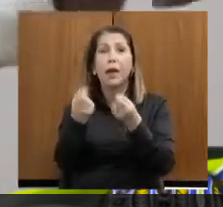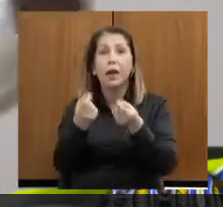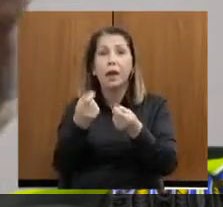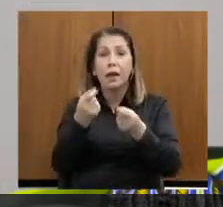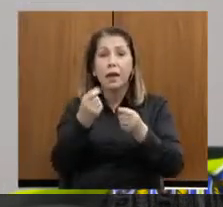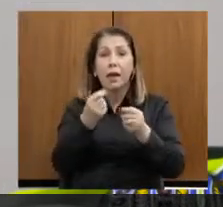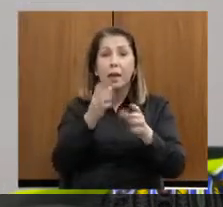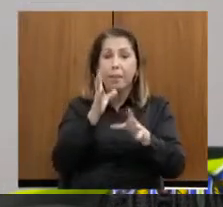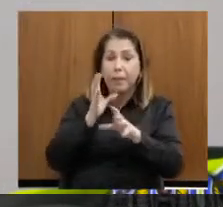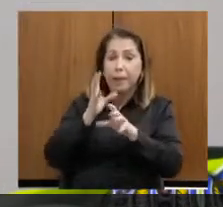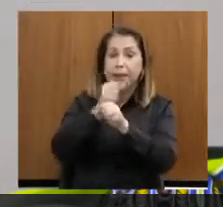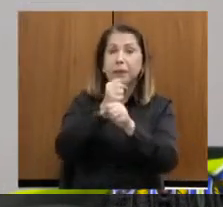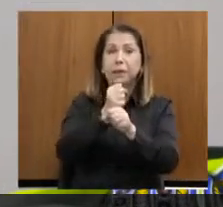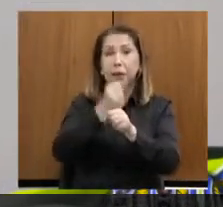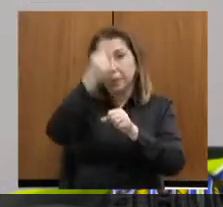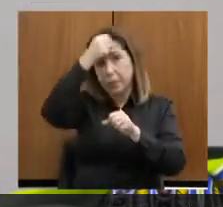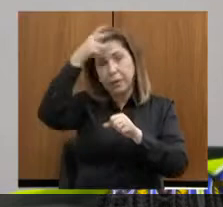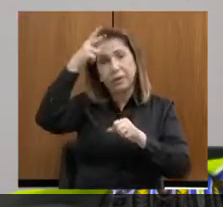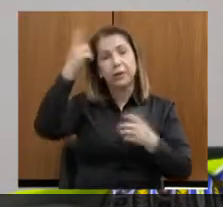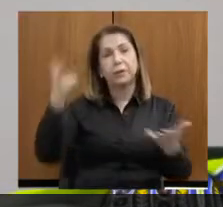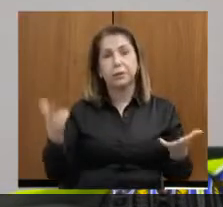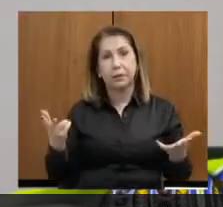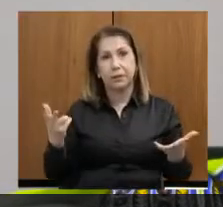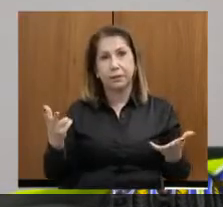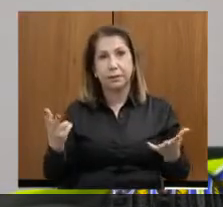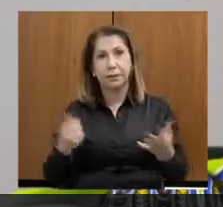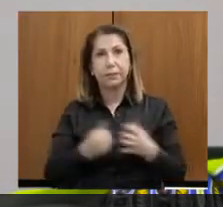contas prefeitura prestar conta